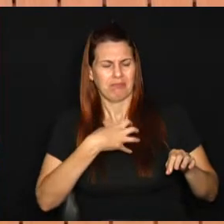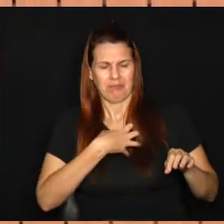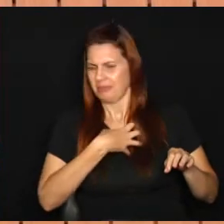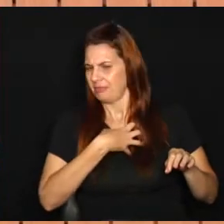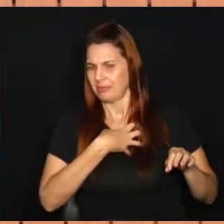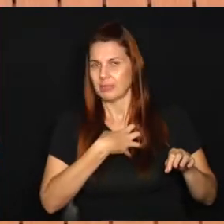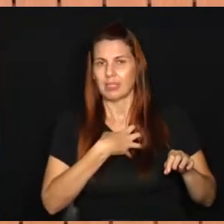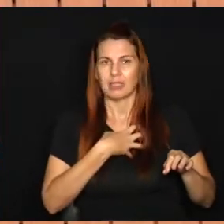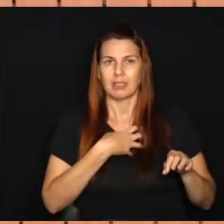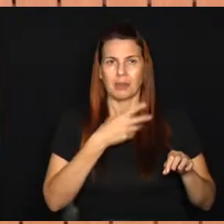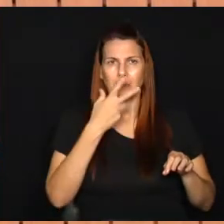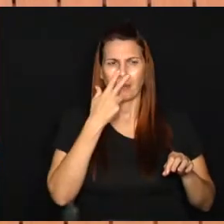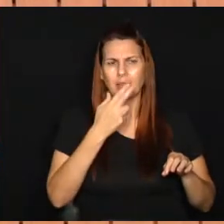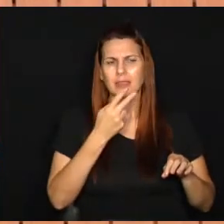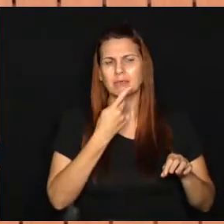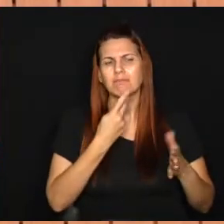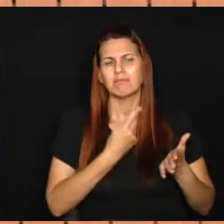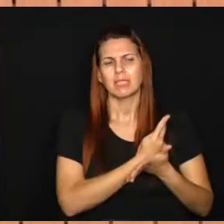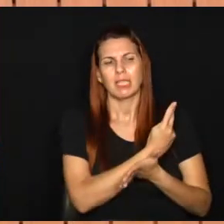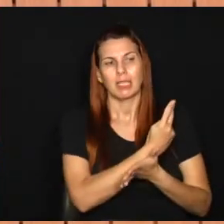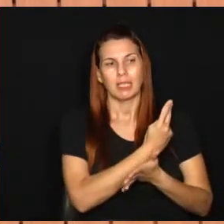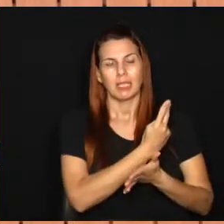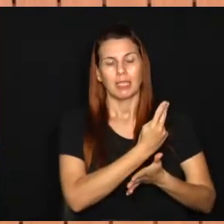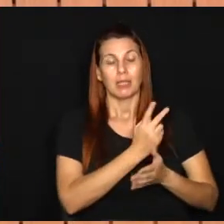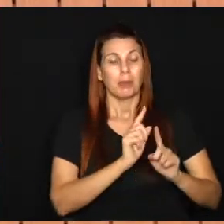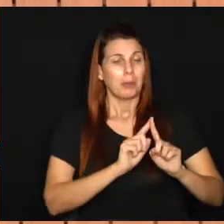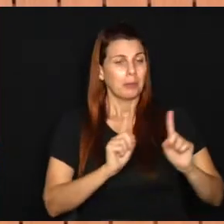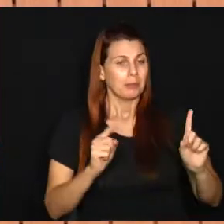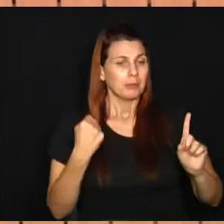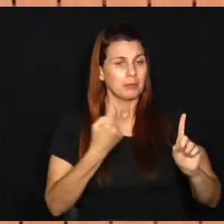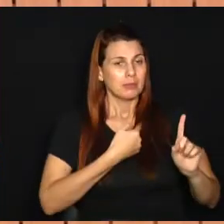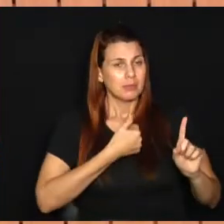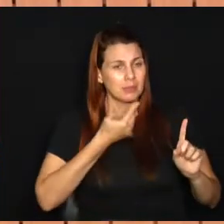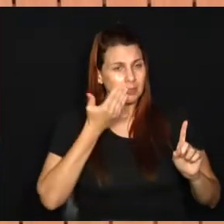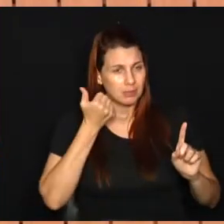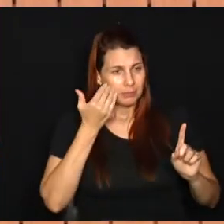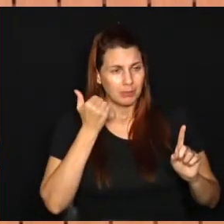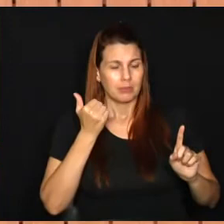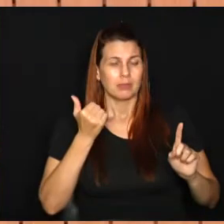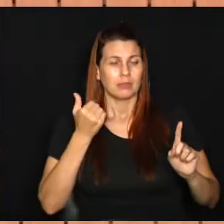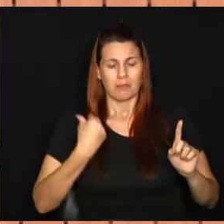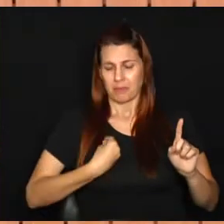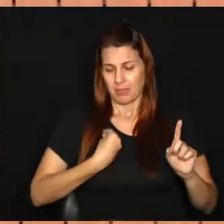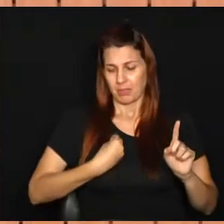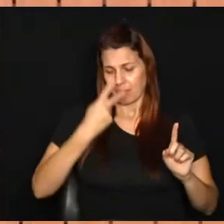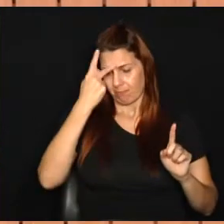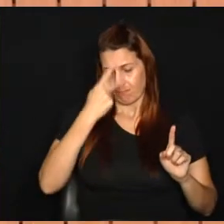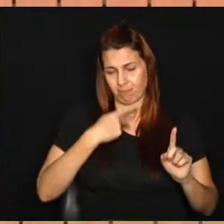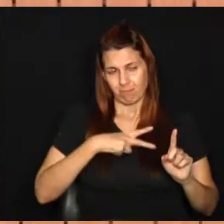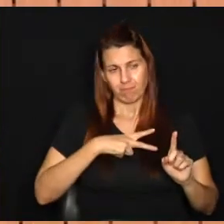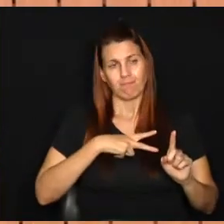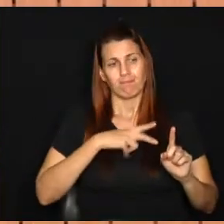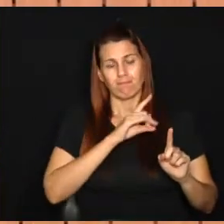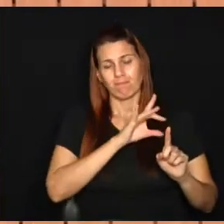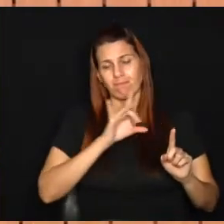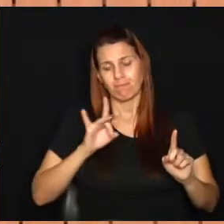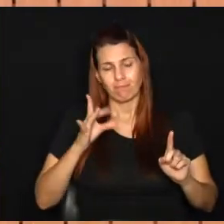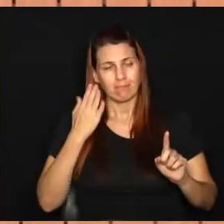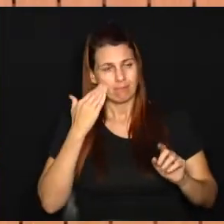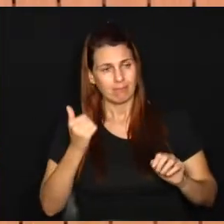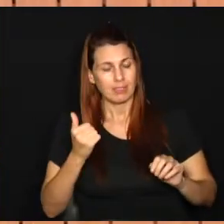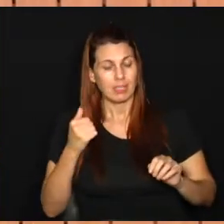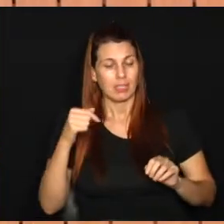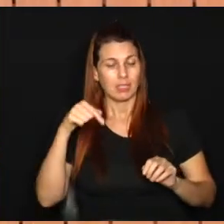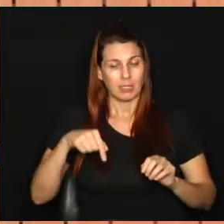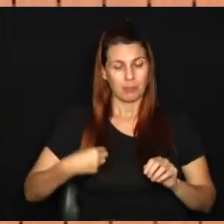sempre um olhar de condenação, mas a gente sabe, cada um sabe o que passa na vida. E a gente teve aqui mulheres